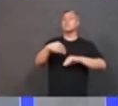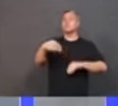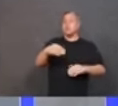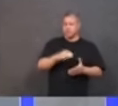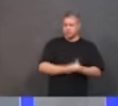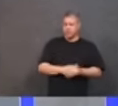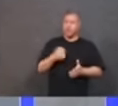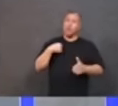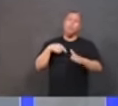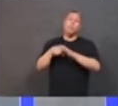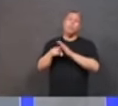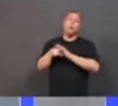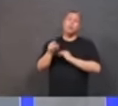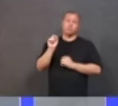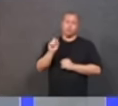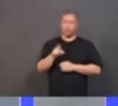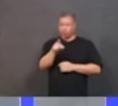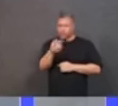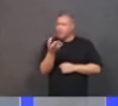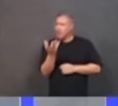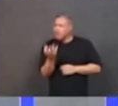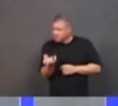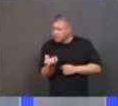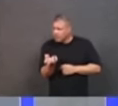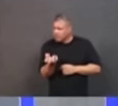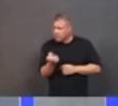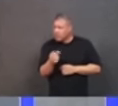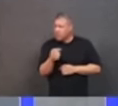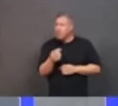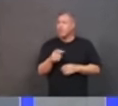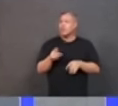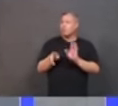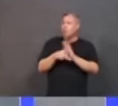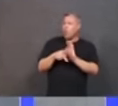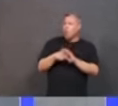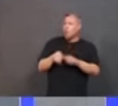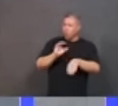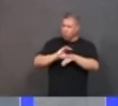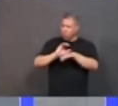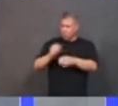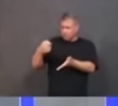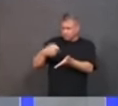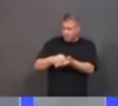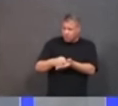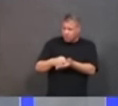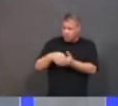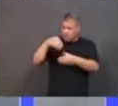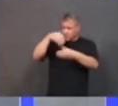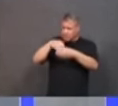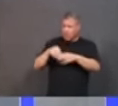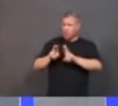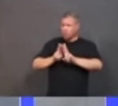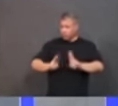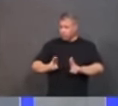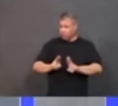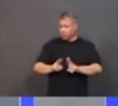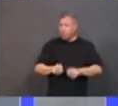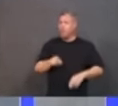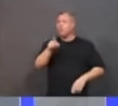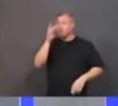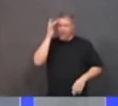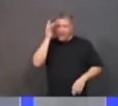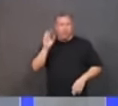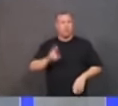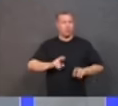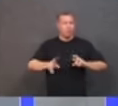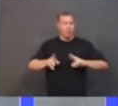minha pergunta ao senhor é: o senhor é favorável à cobrança desses cursos? E se, no seu entendimento, essa não seria uma forma indireta de privatização